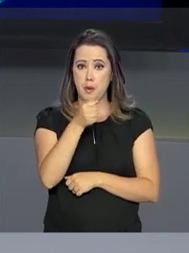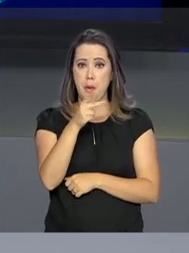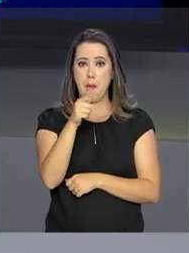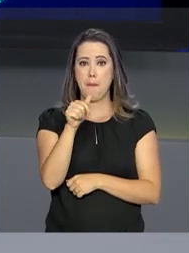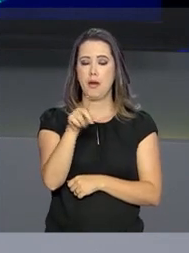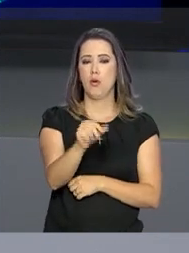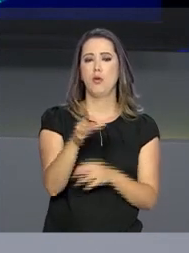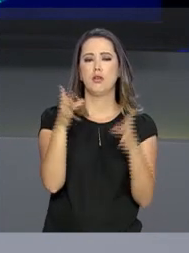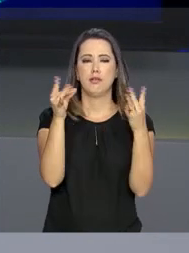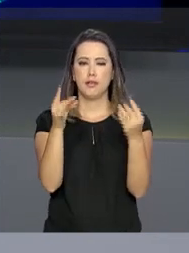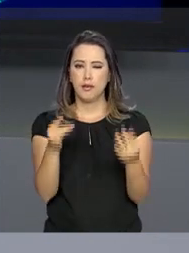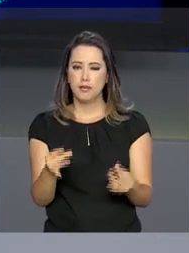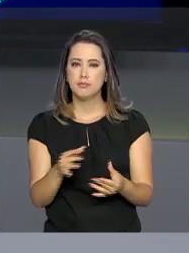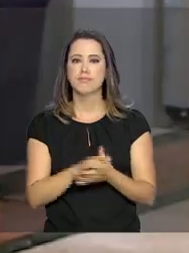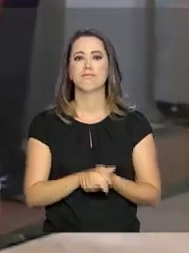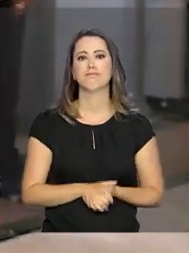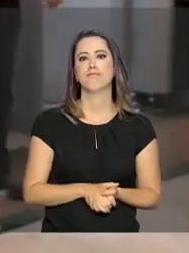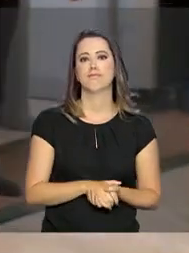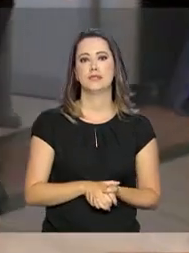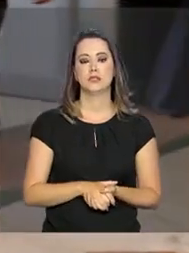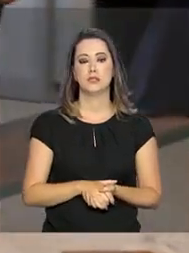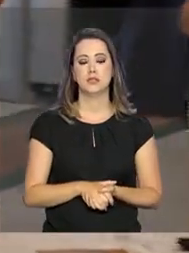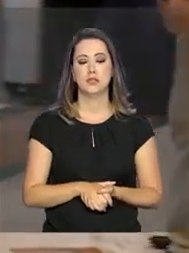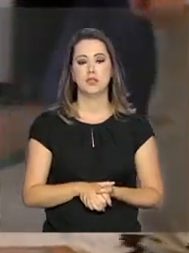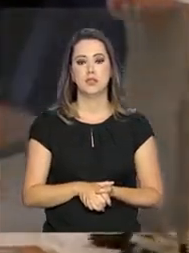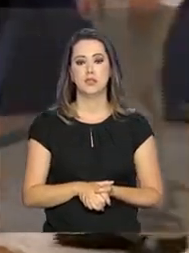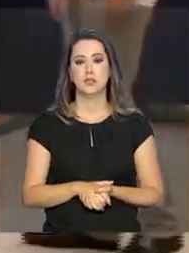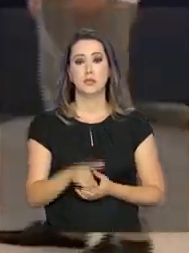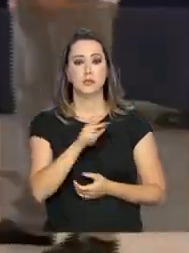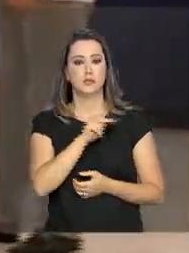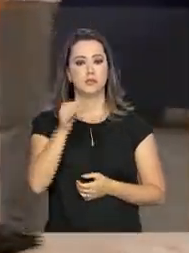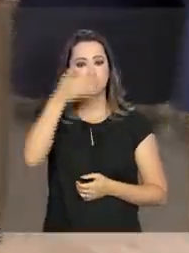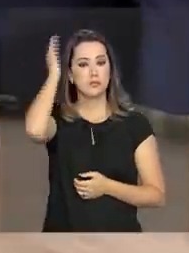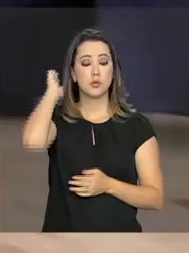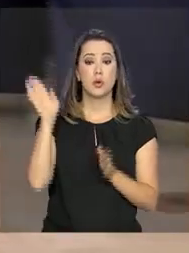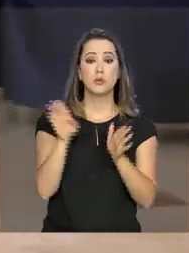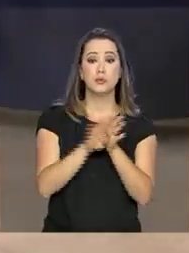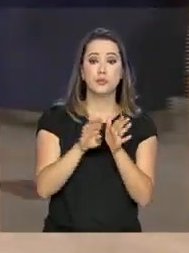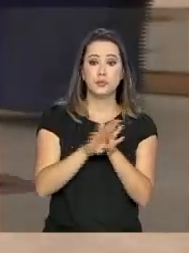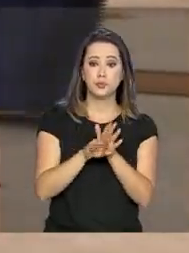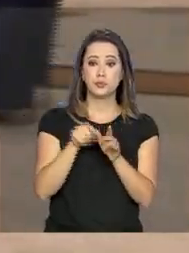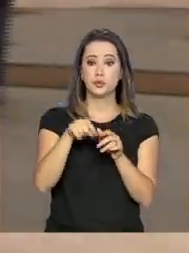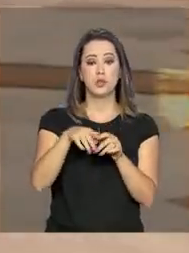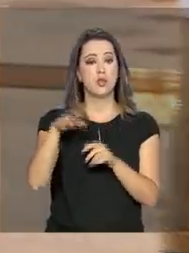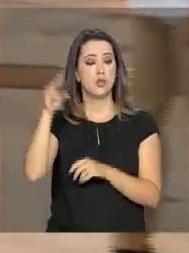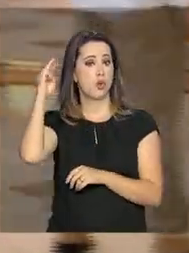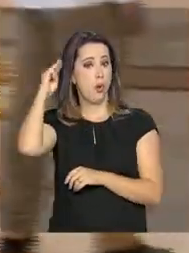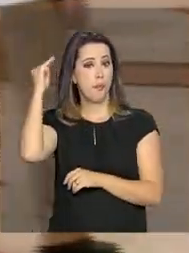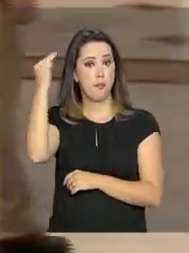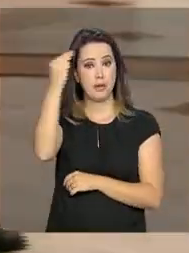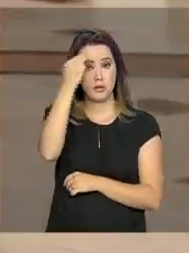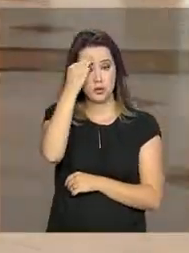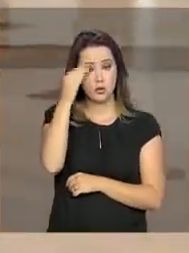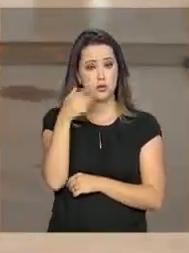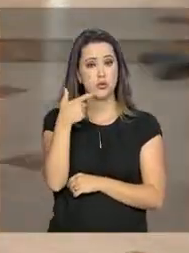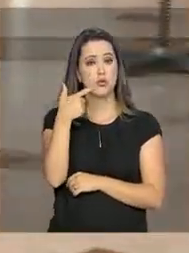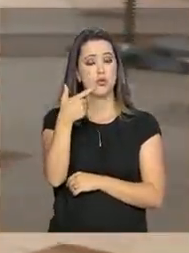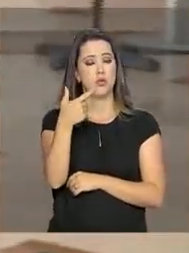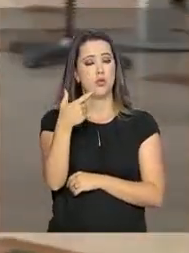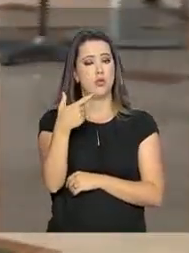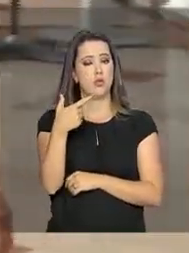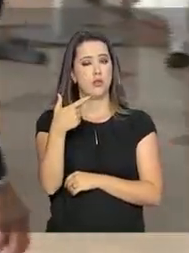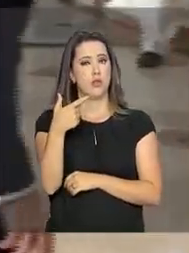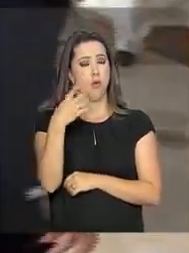ouro que tem mais informações o presidente michel temer chegou a puerto vallarta no méxico por volta das 23 às 4